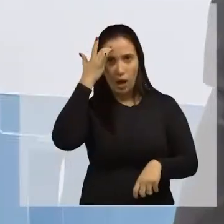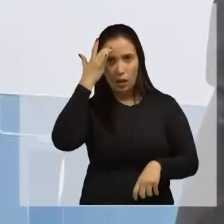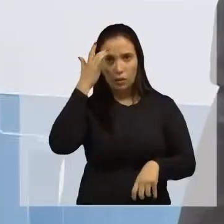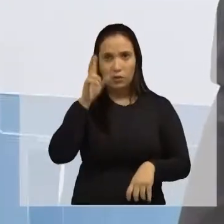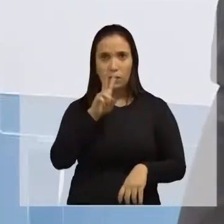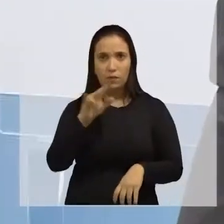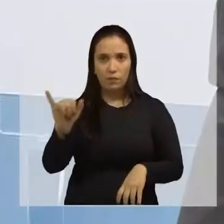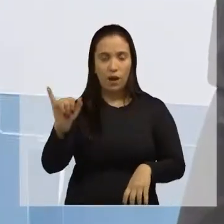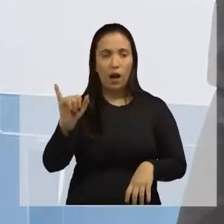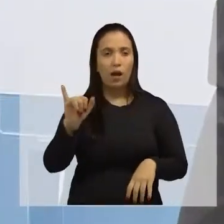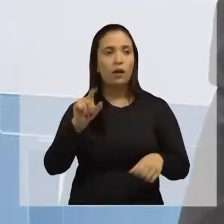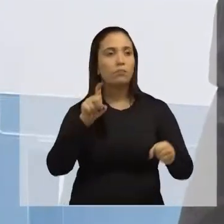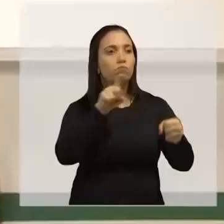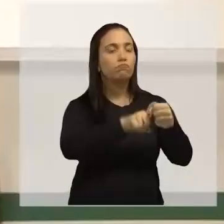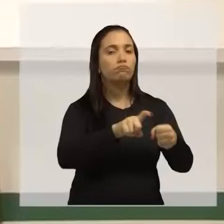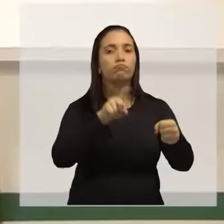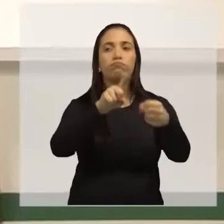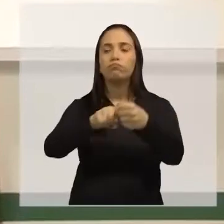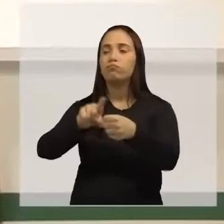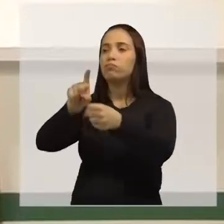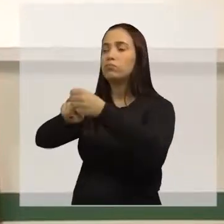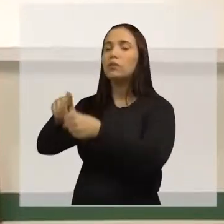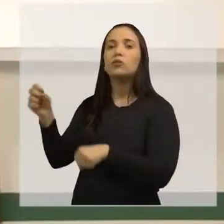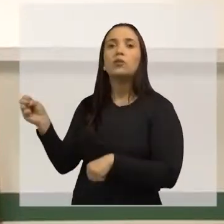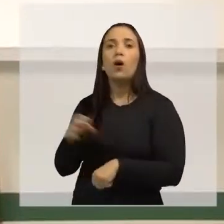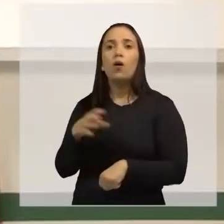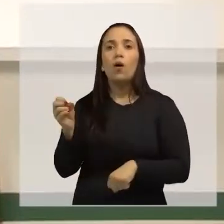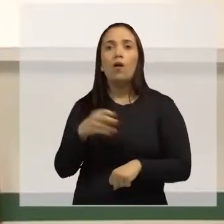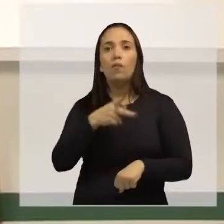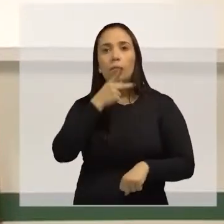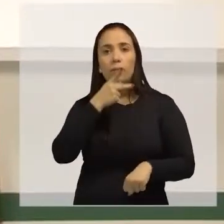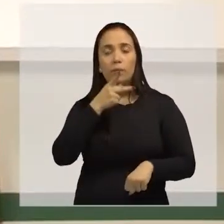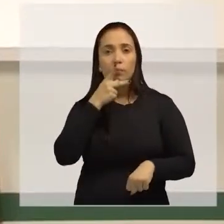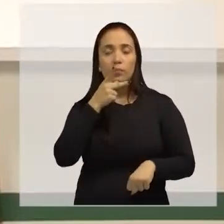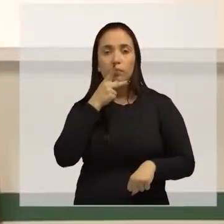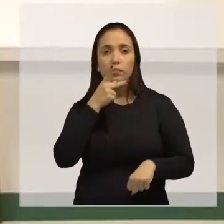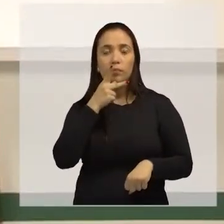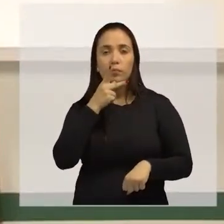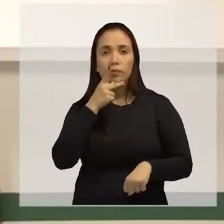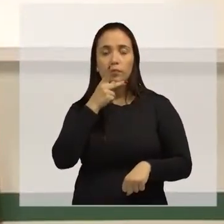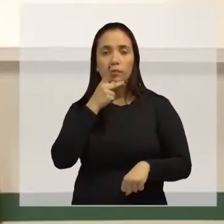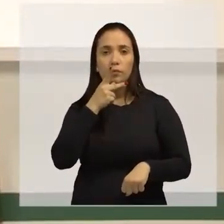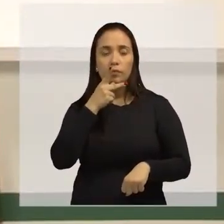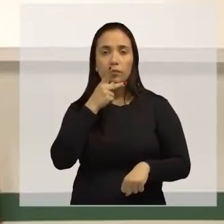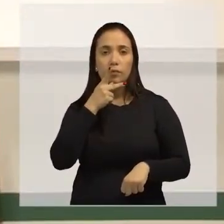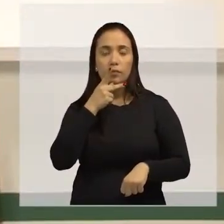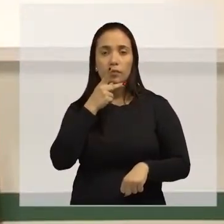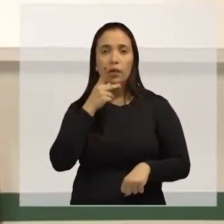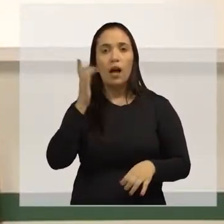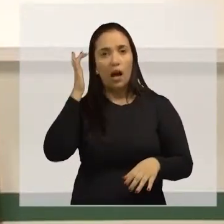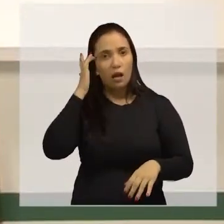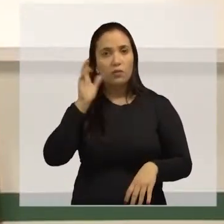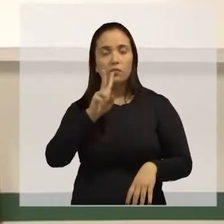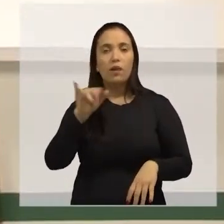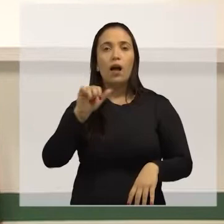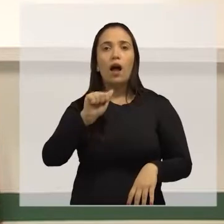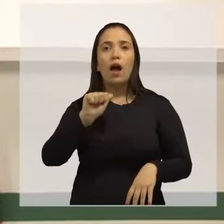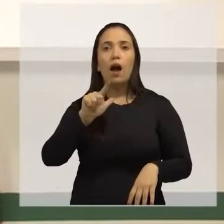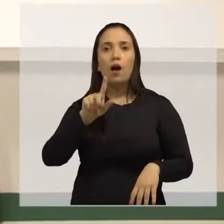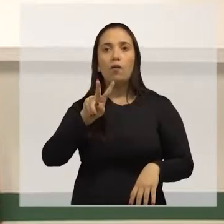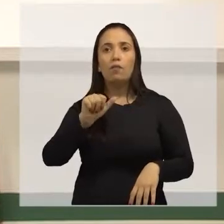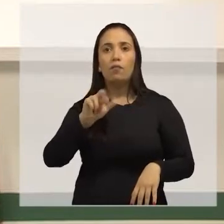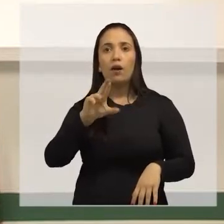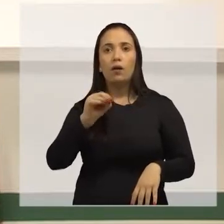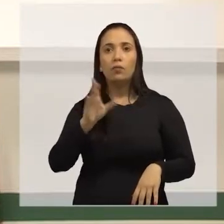salvar nesses nomes que estão Eles vão aqui? achar um nome que agrade. O nome menos ruim é o Álvaro Dias, para ele se abraçar